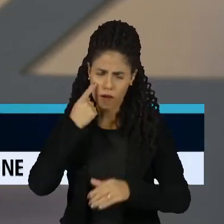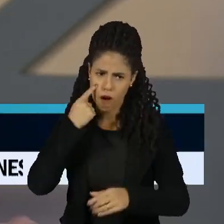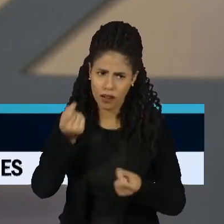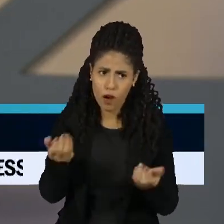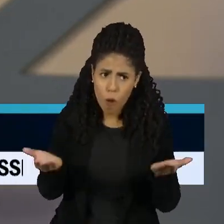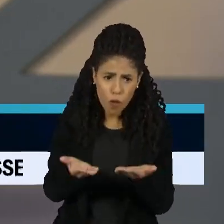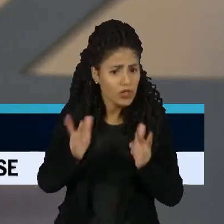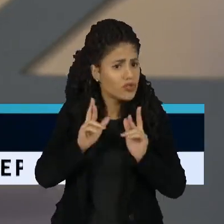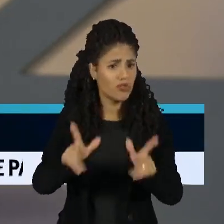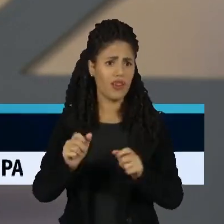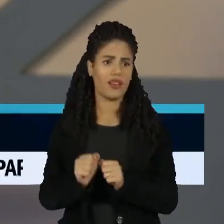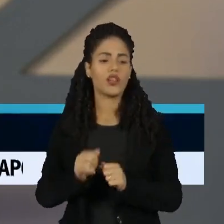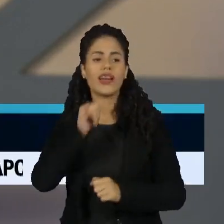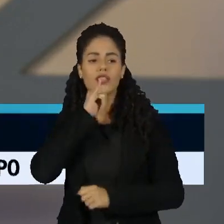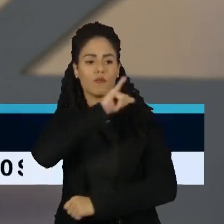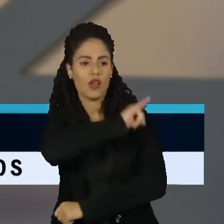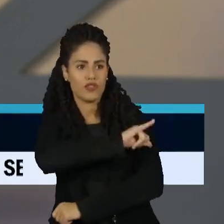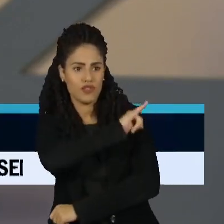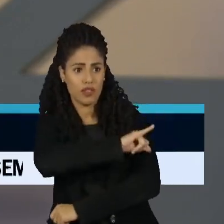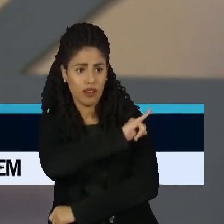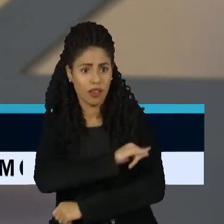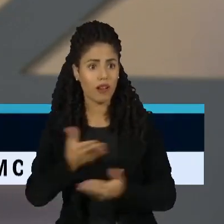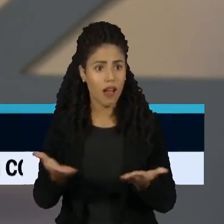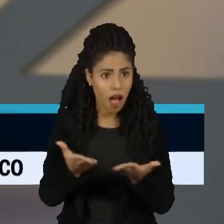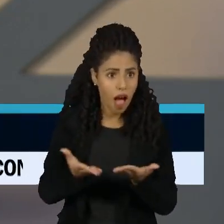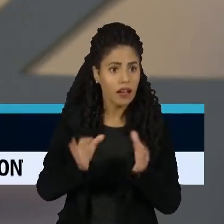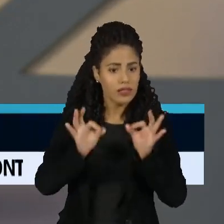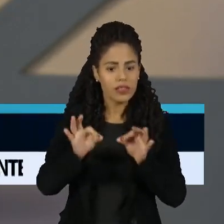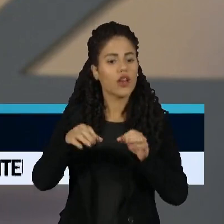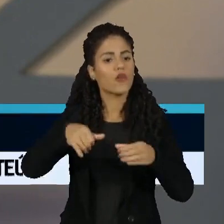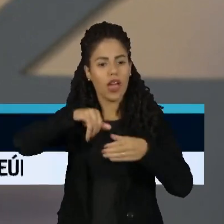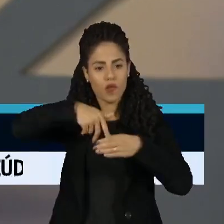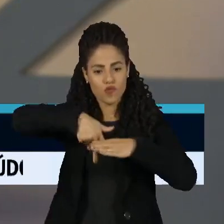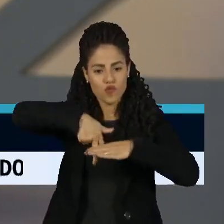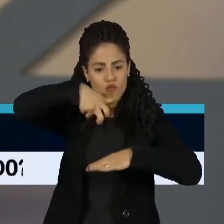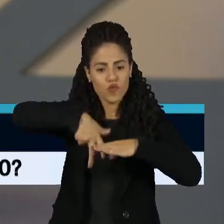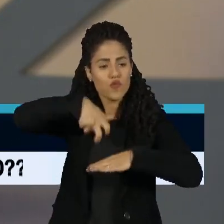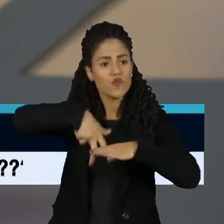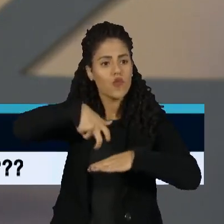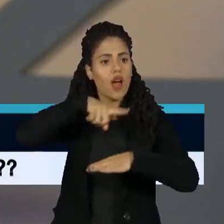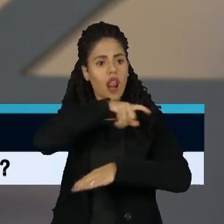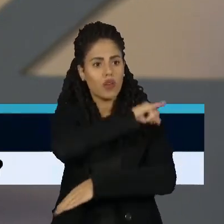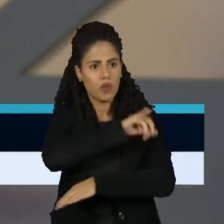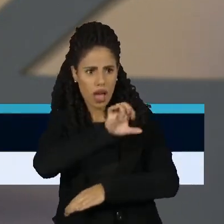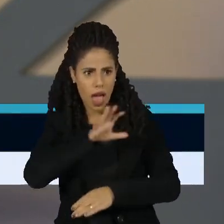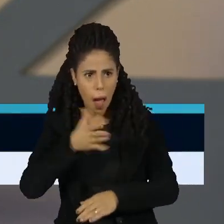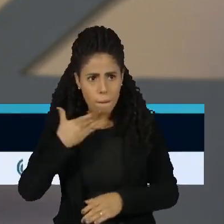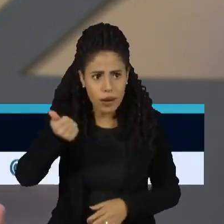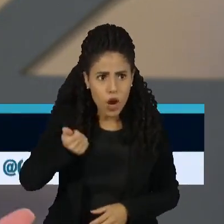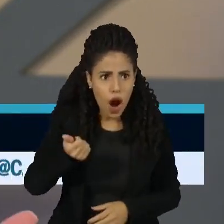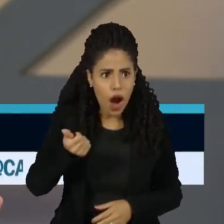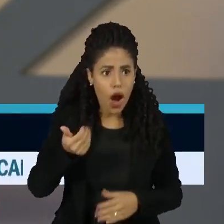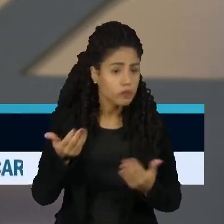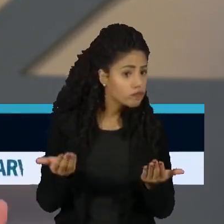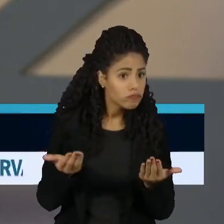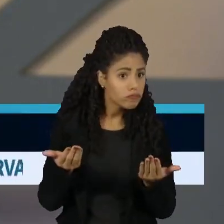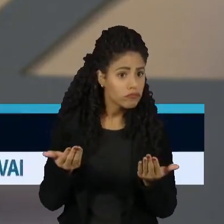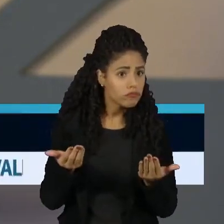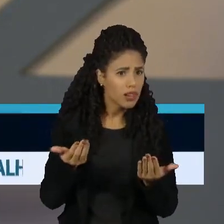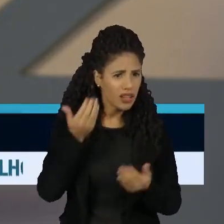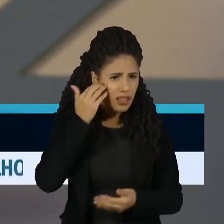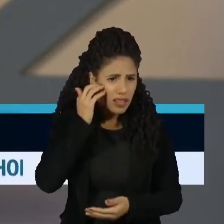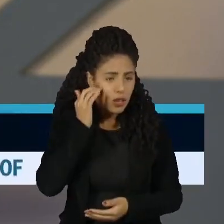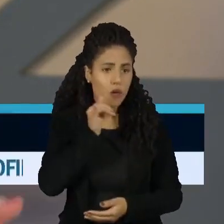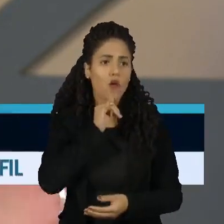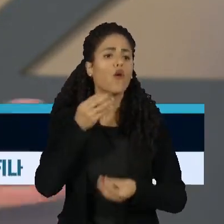os Rio de Janeiro segundo a maior receita do Rio de Janeiro é horrível do petróleo parece um estado Melhor estado do Brasil para dar um